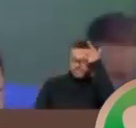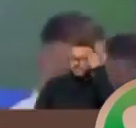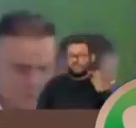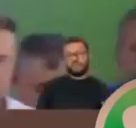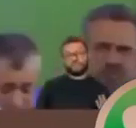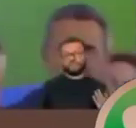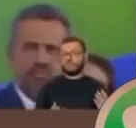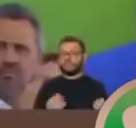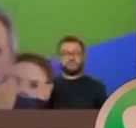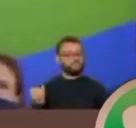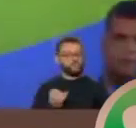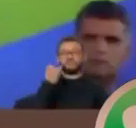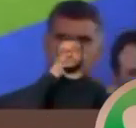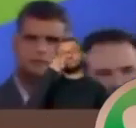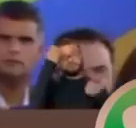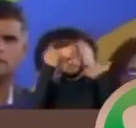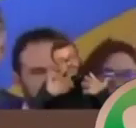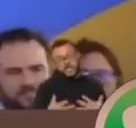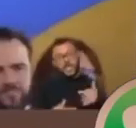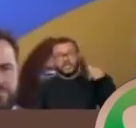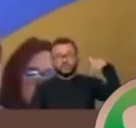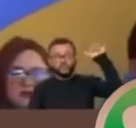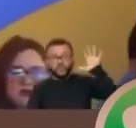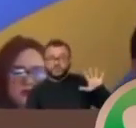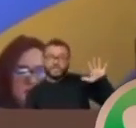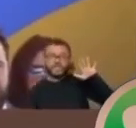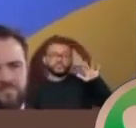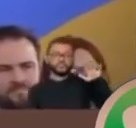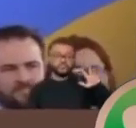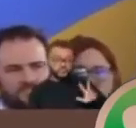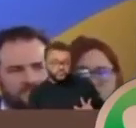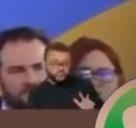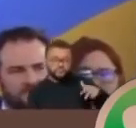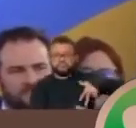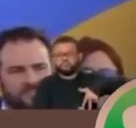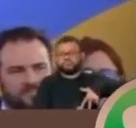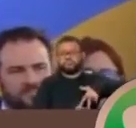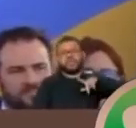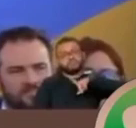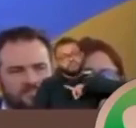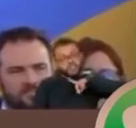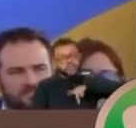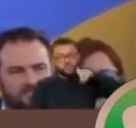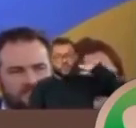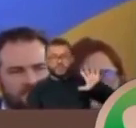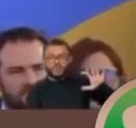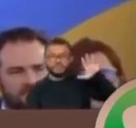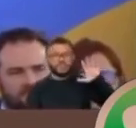dizer agora, o Nordeste está de cabeça erguida e o Nordeste